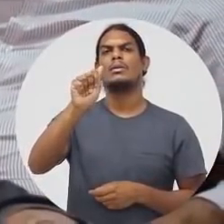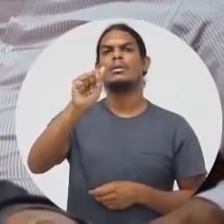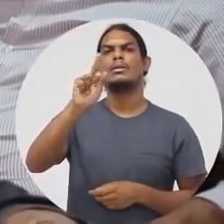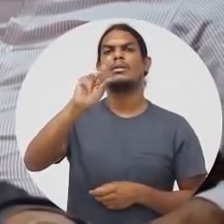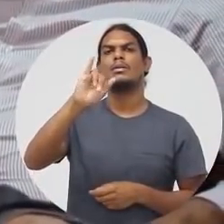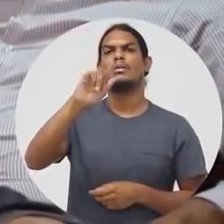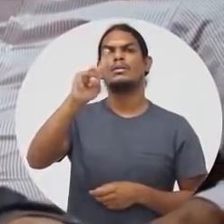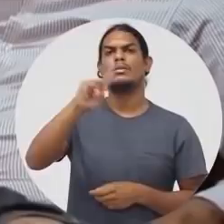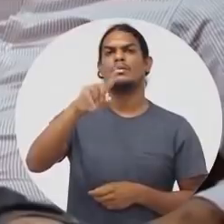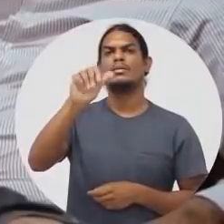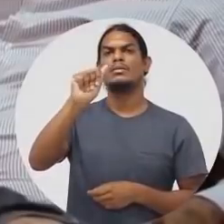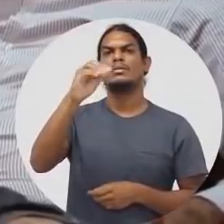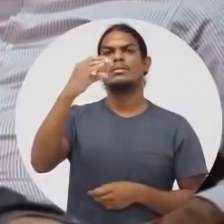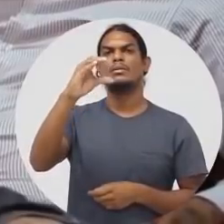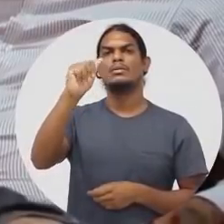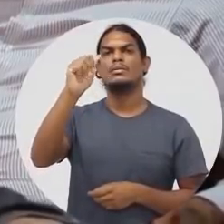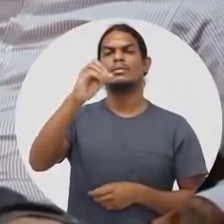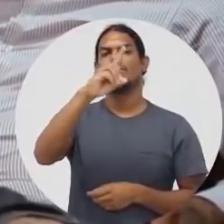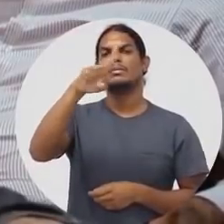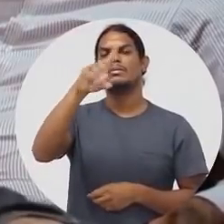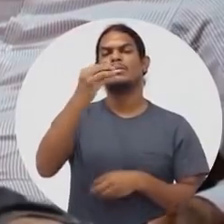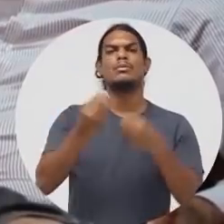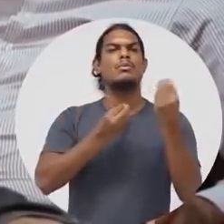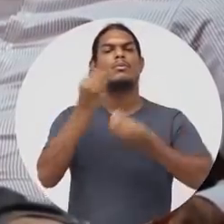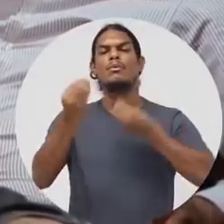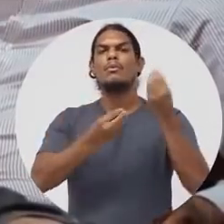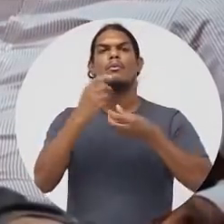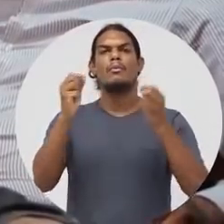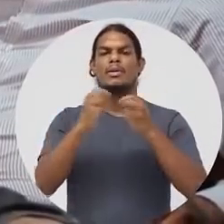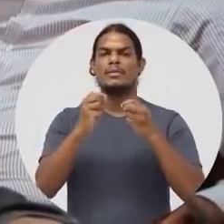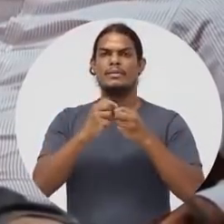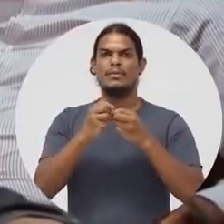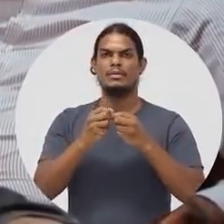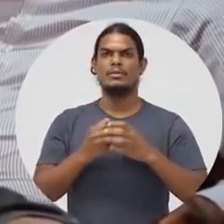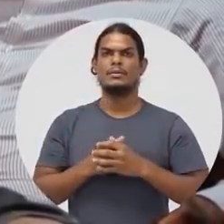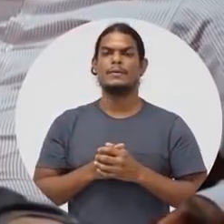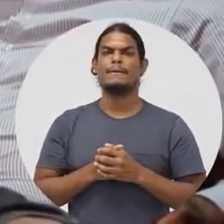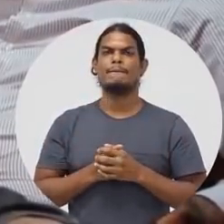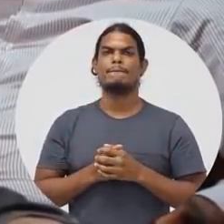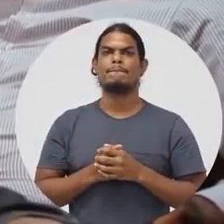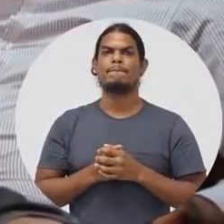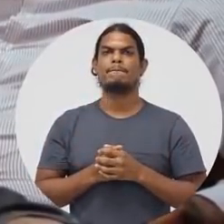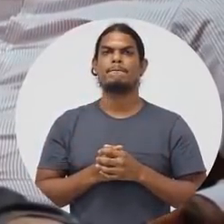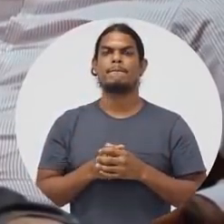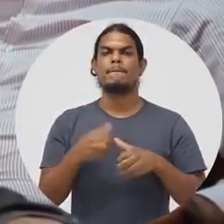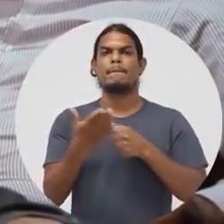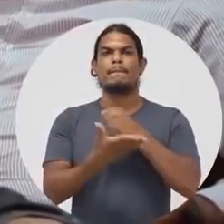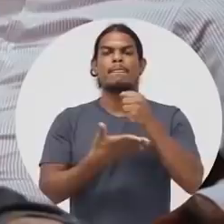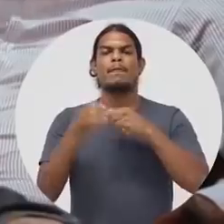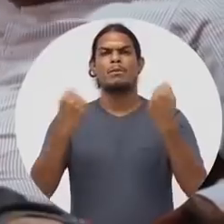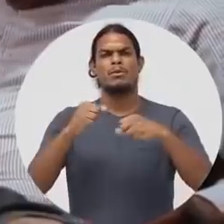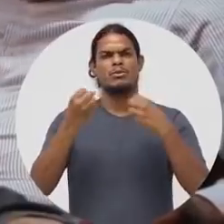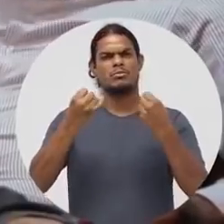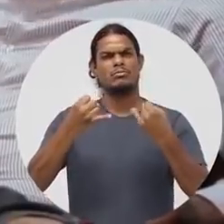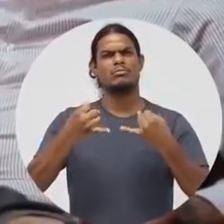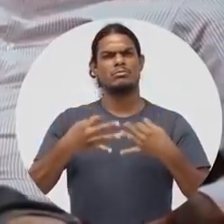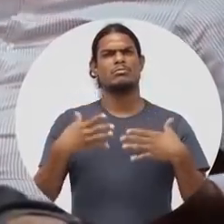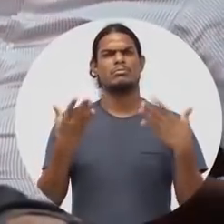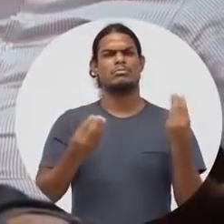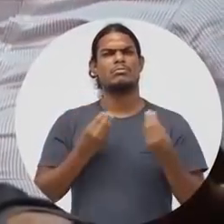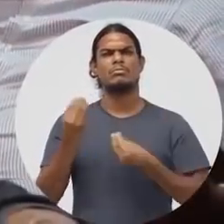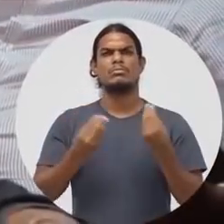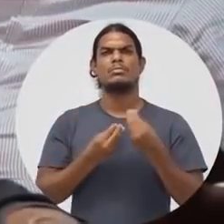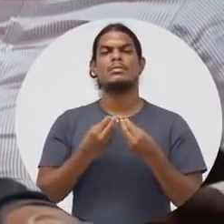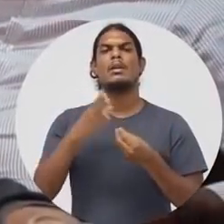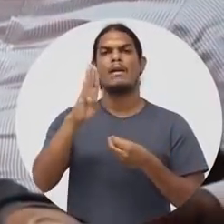exportação ocorre mediante prorrogação, liquidação, cancelamento ou baixa? Basicamente, você poderia explicar mais ou menos essa parte?